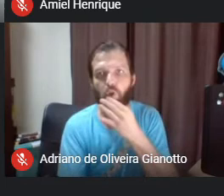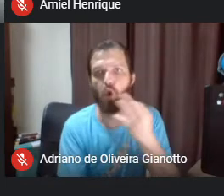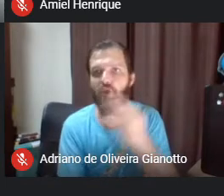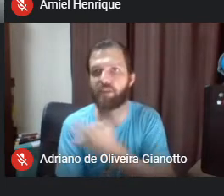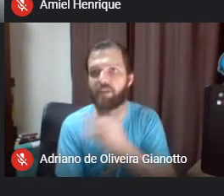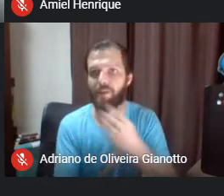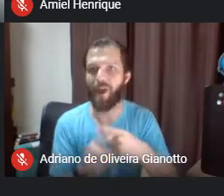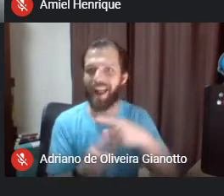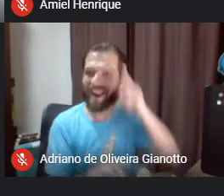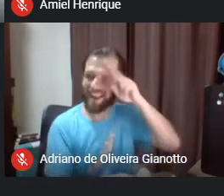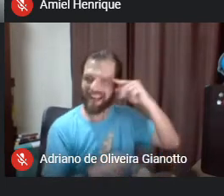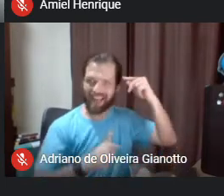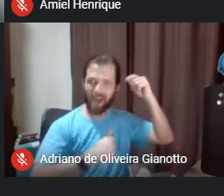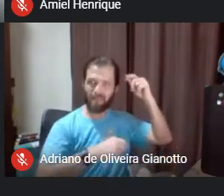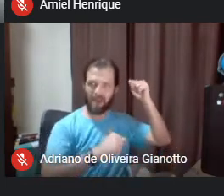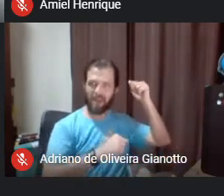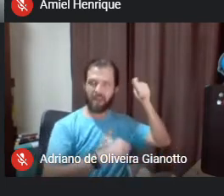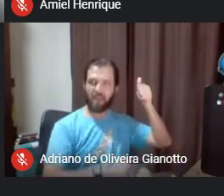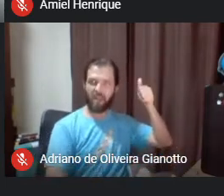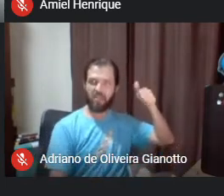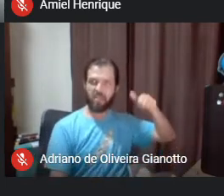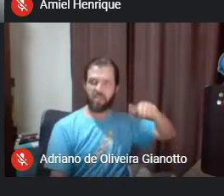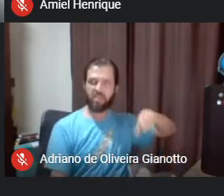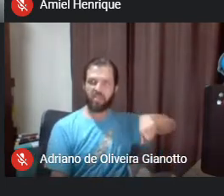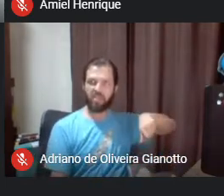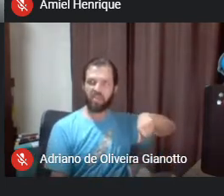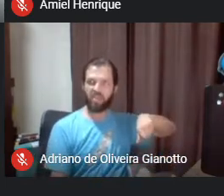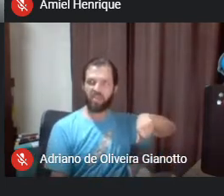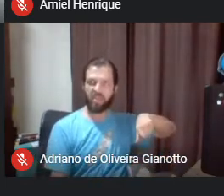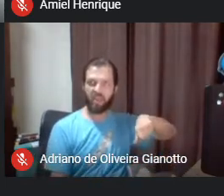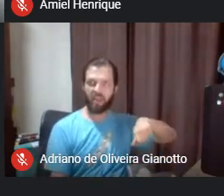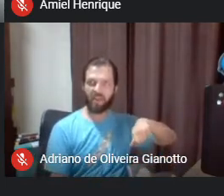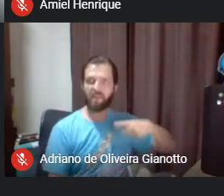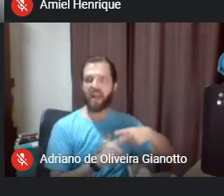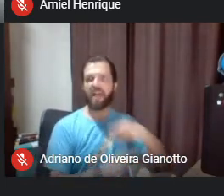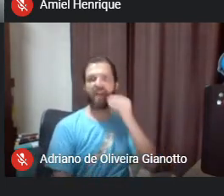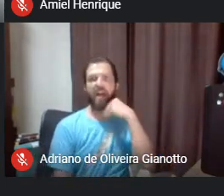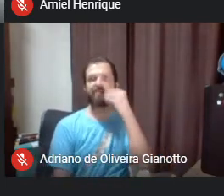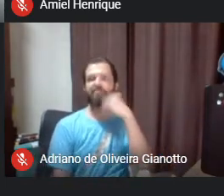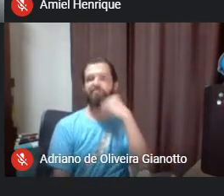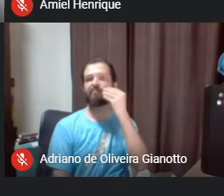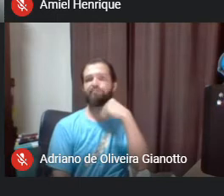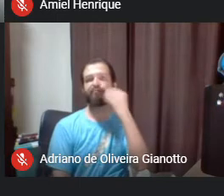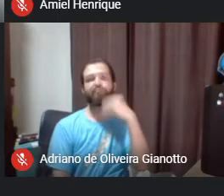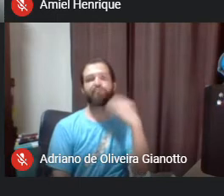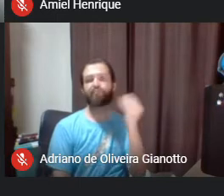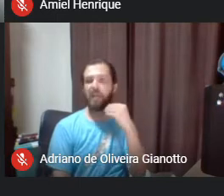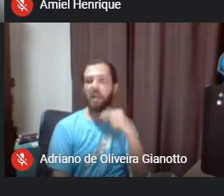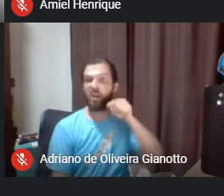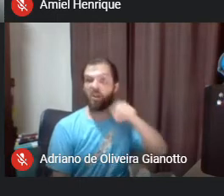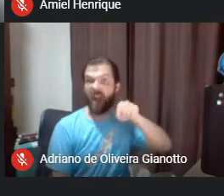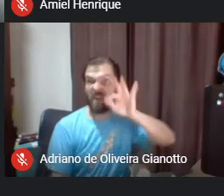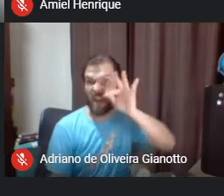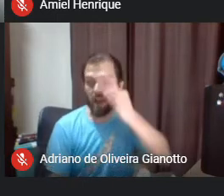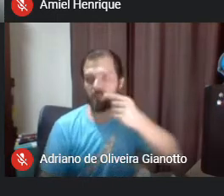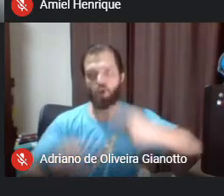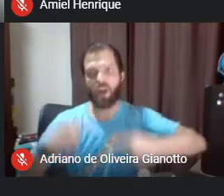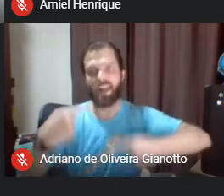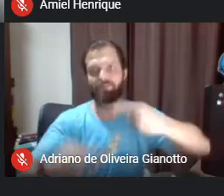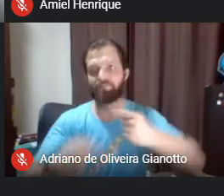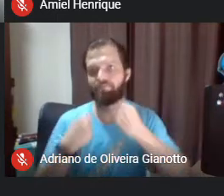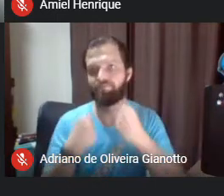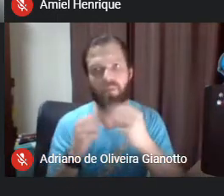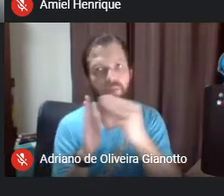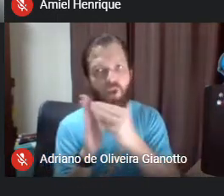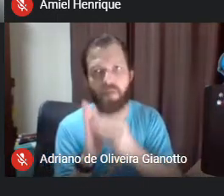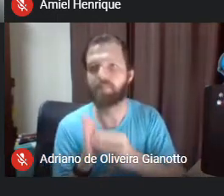muito boa, eles têm uma metodologia muito boa. Já na Espanha, não. A Espanha não teve esse progresso, ela até decaiu.